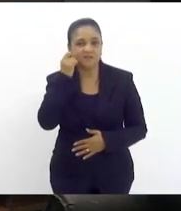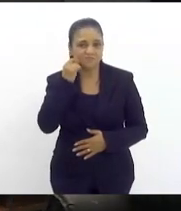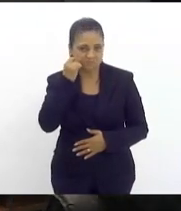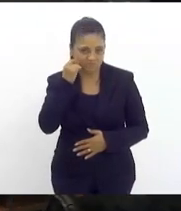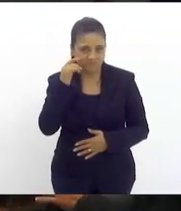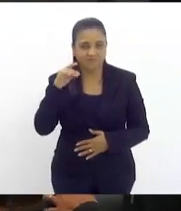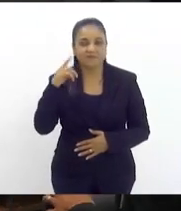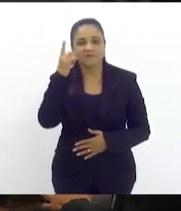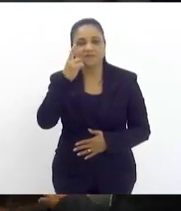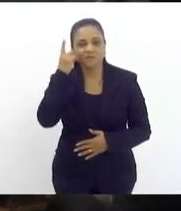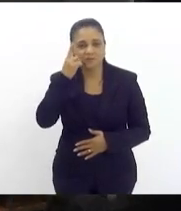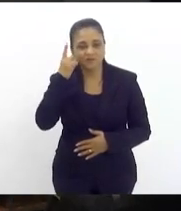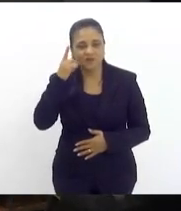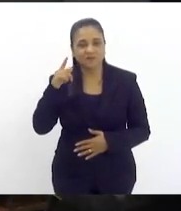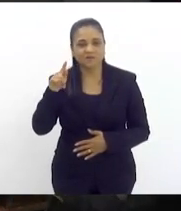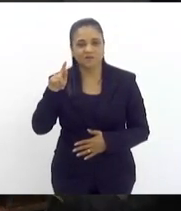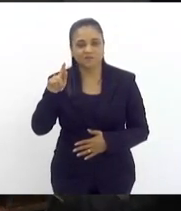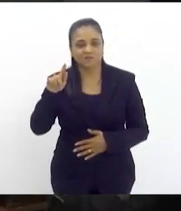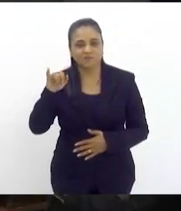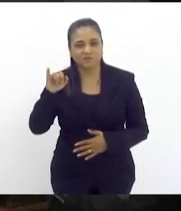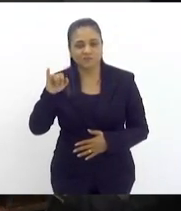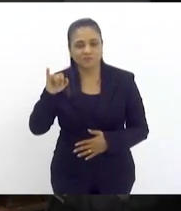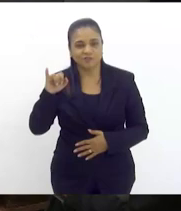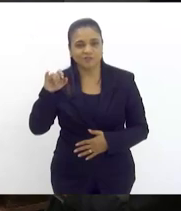Deputada Gisele Monteiro.